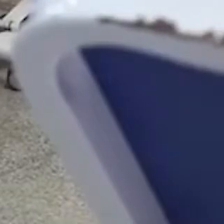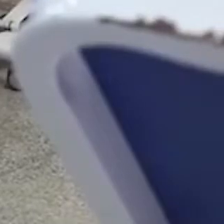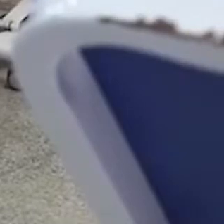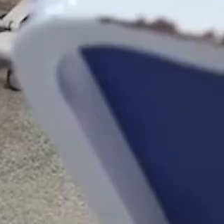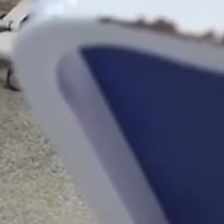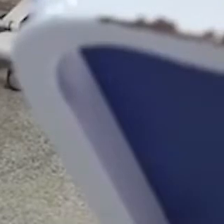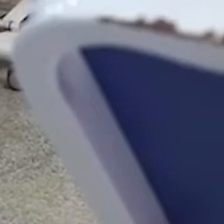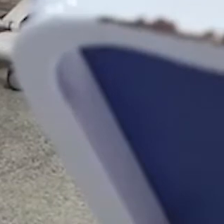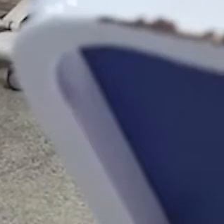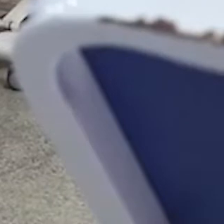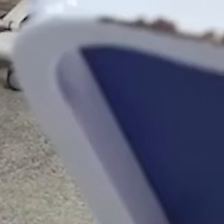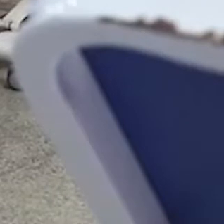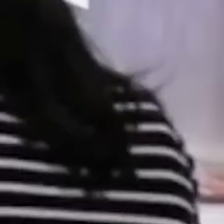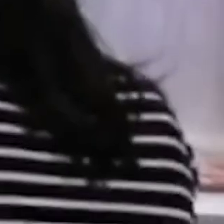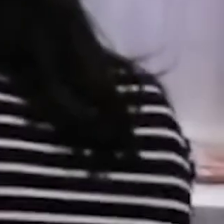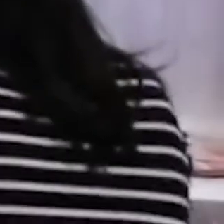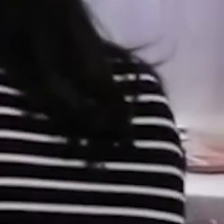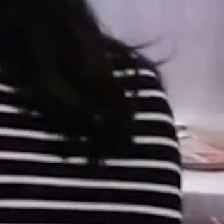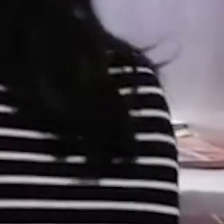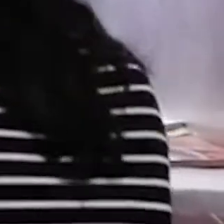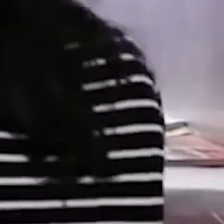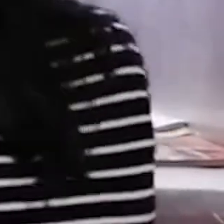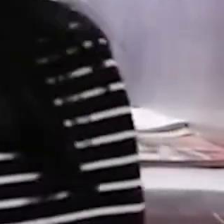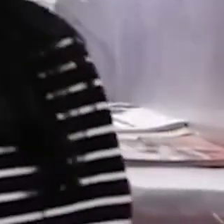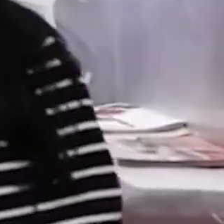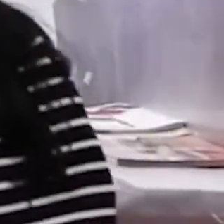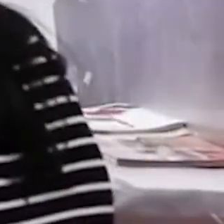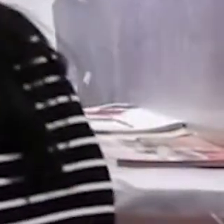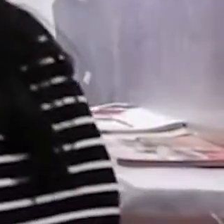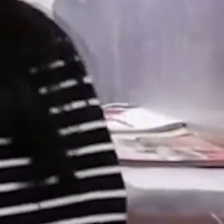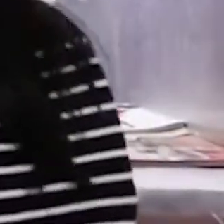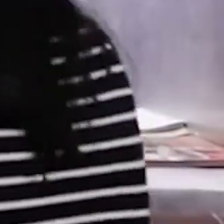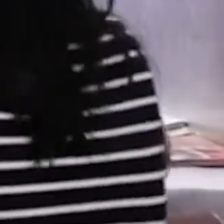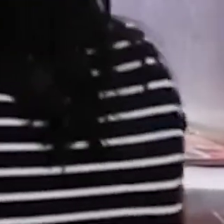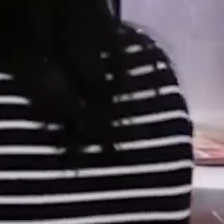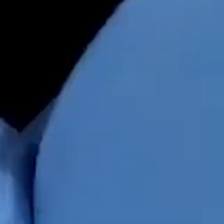E aí E aí